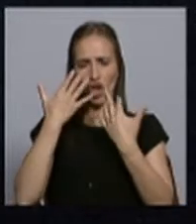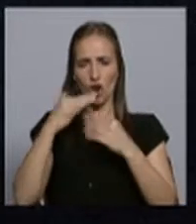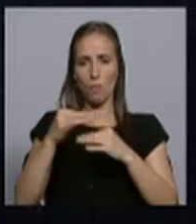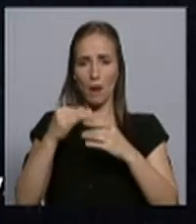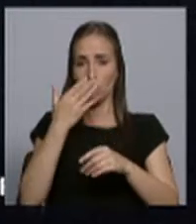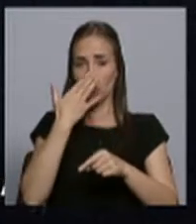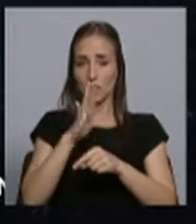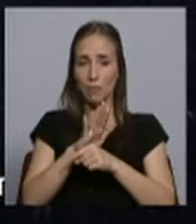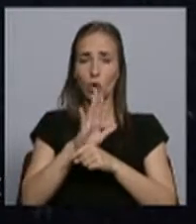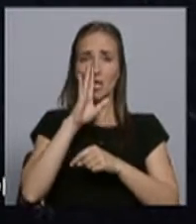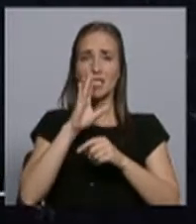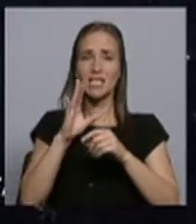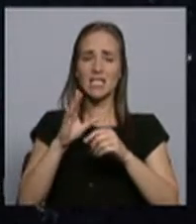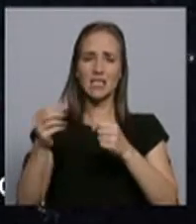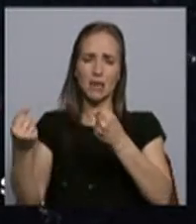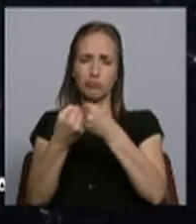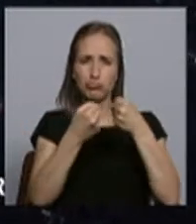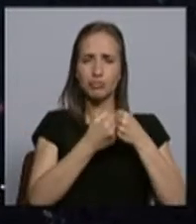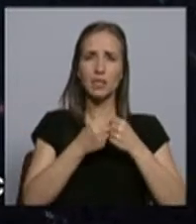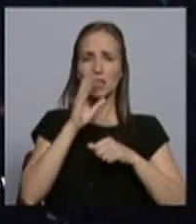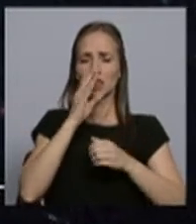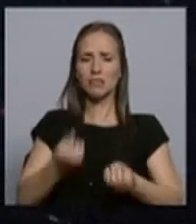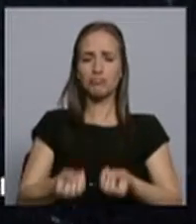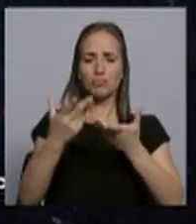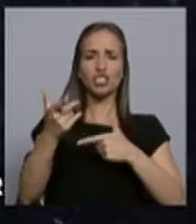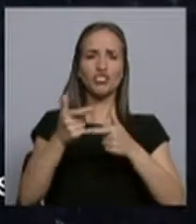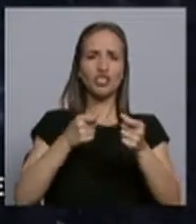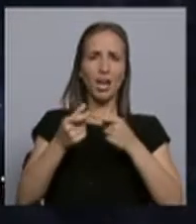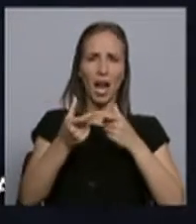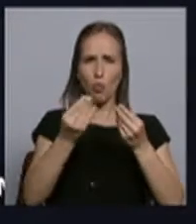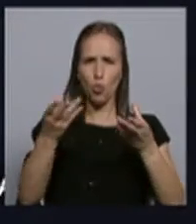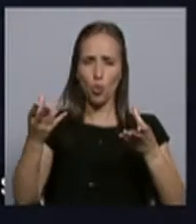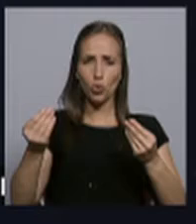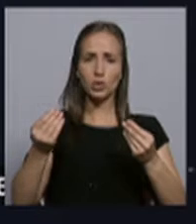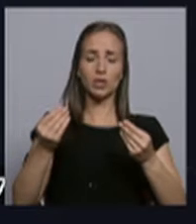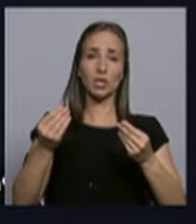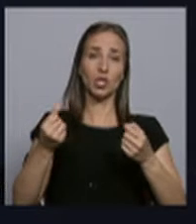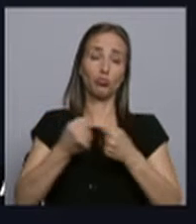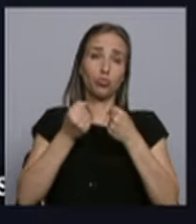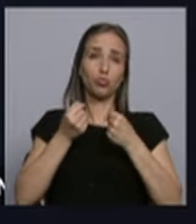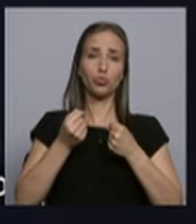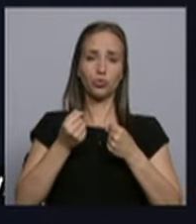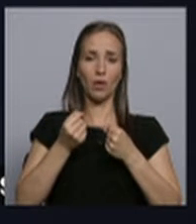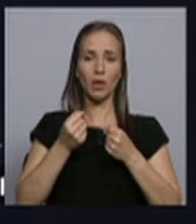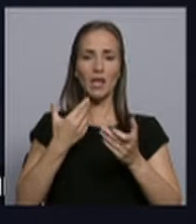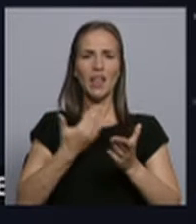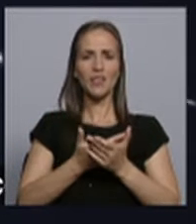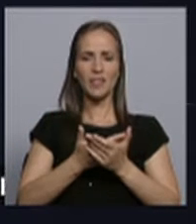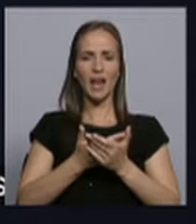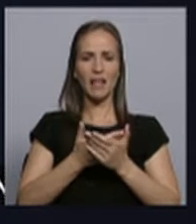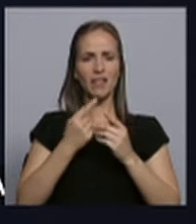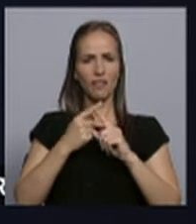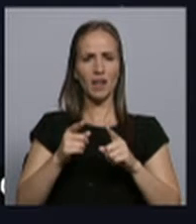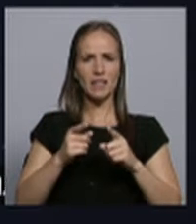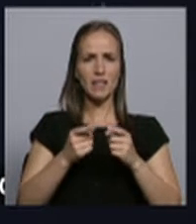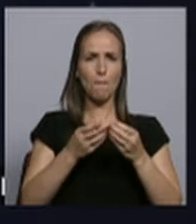estão em colisões, se tivermos a formação de estrelas em grande quantidade e aquelas explosões também fazem uma clara distinção entre a matéria escura e a